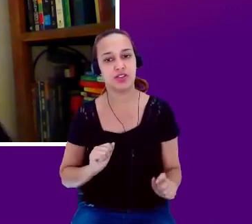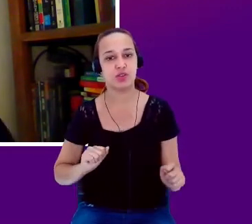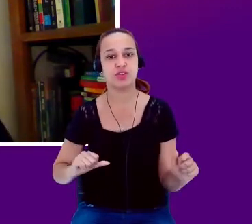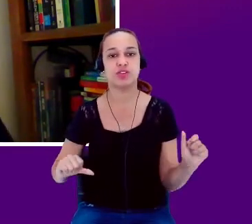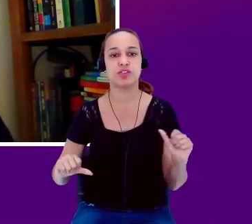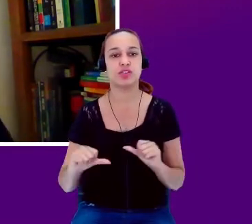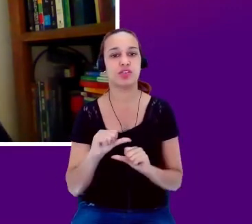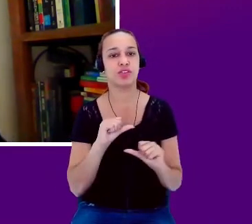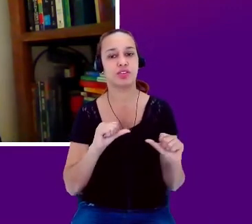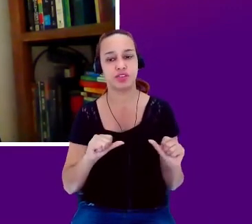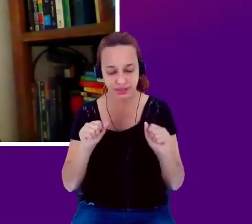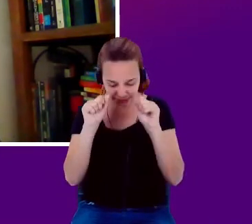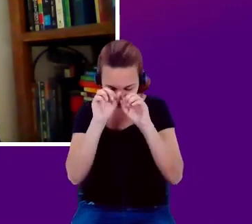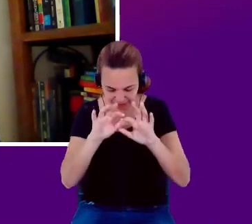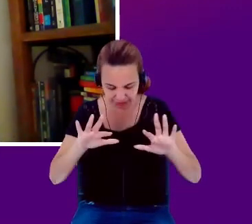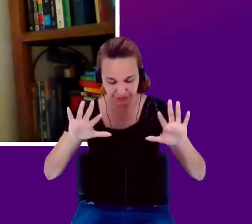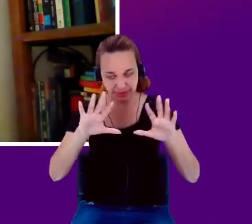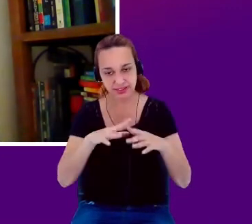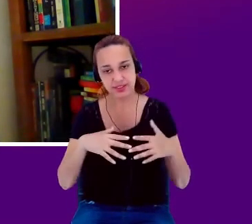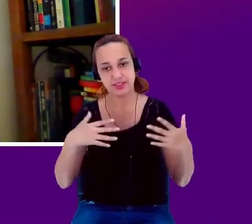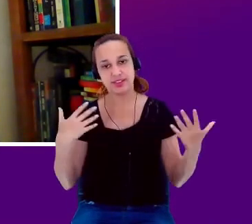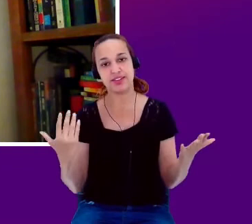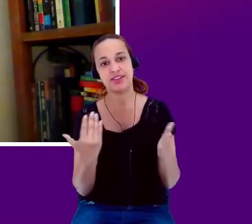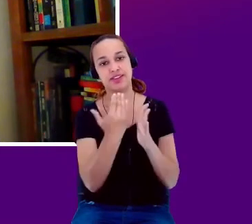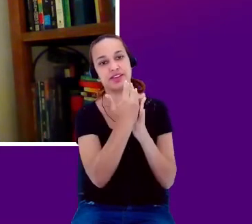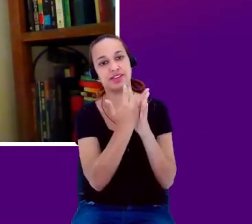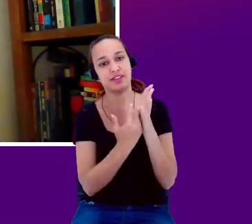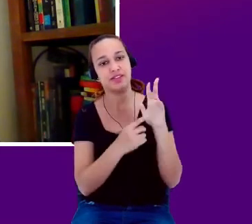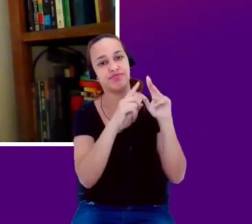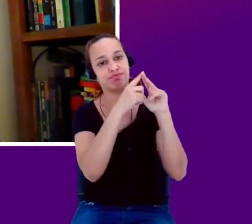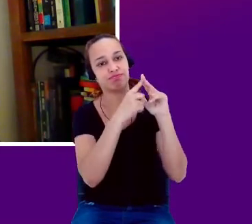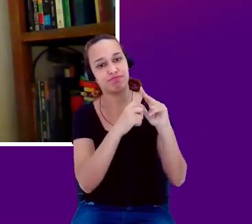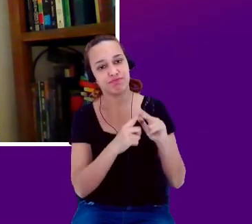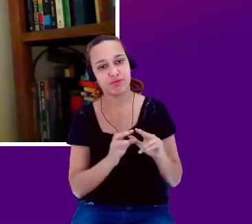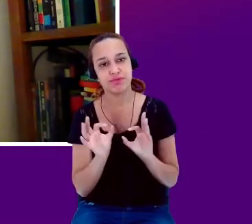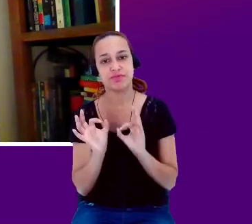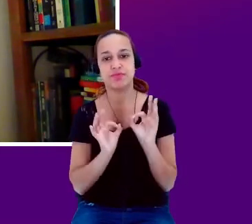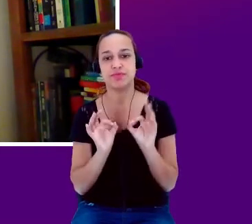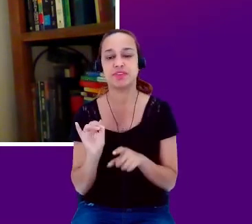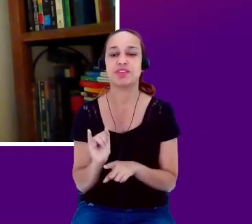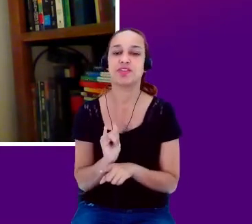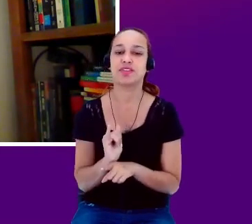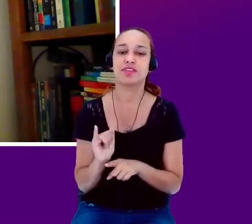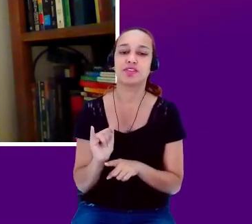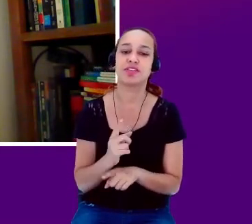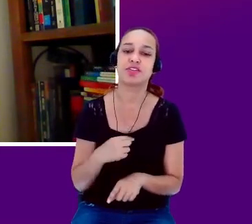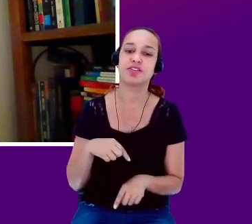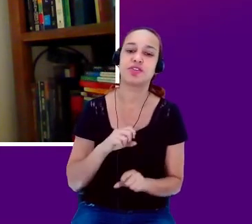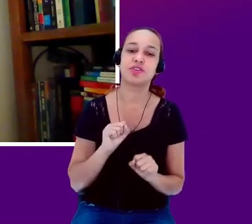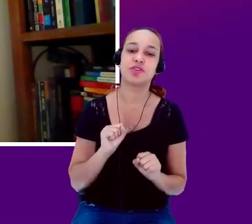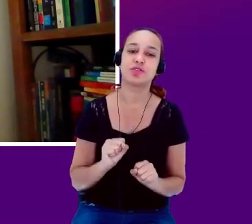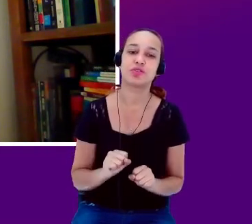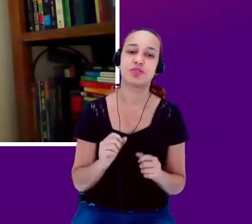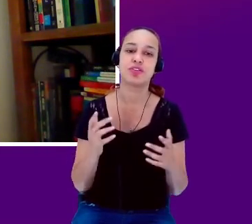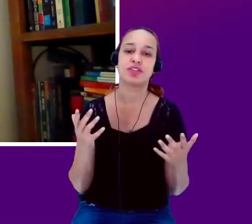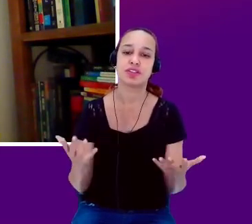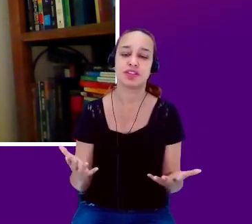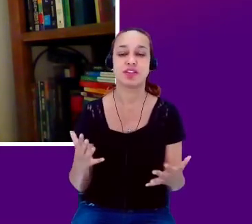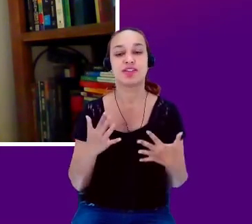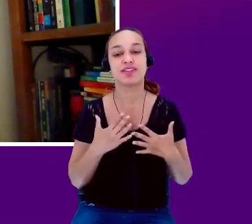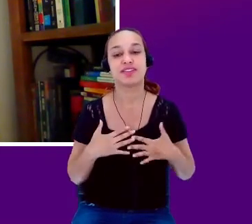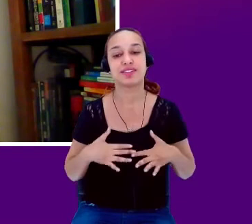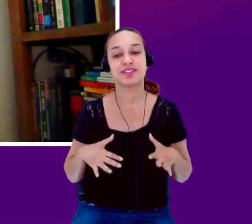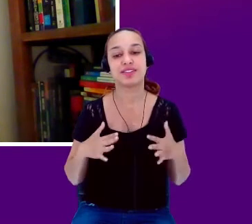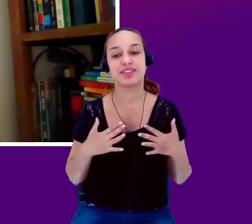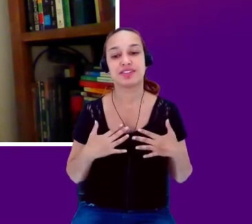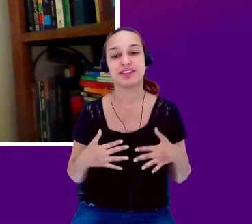bem transparente, né, a agenda regulatória, o planejamento estratégico, faz com que a gente, como regulado, tenha muita tranquilidade